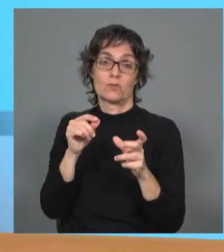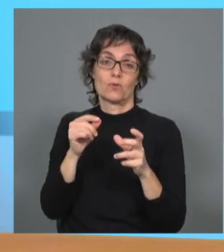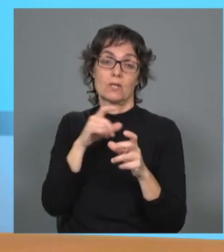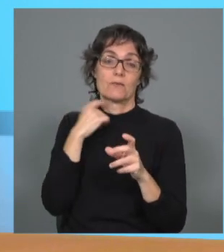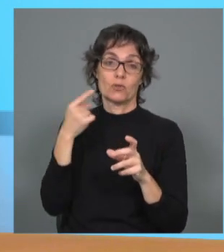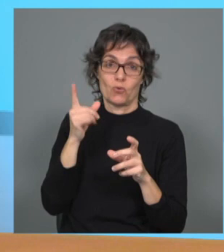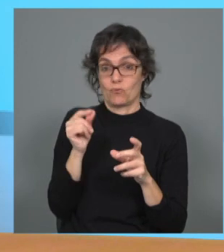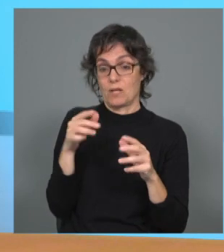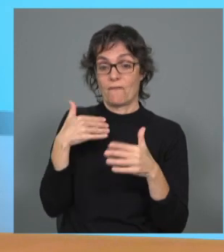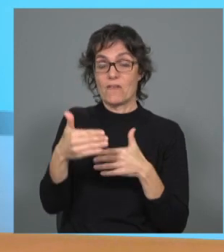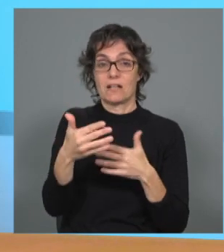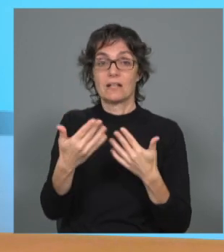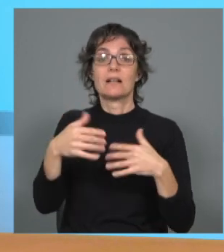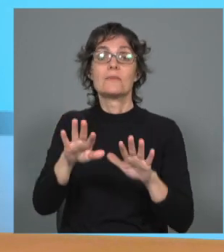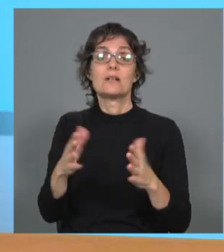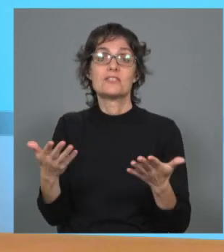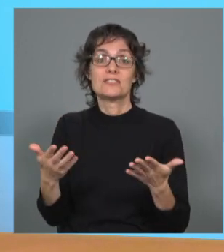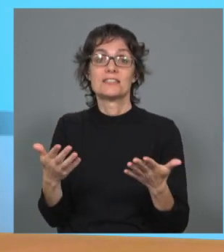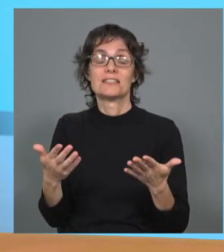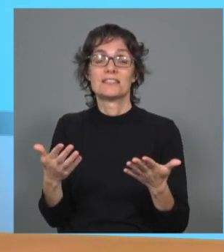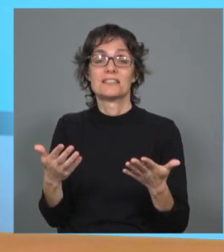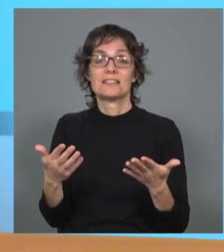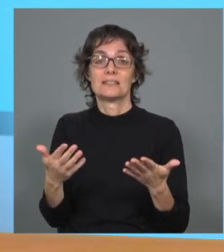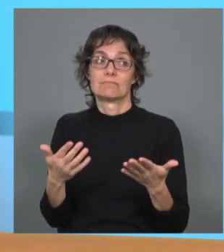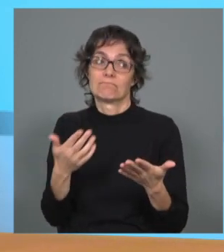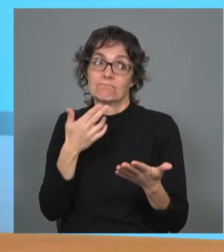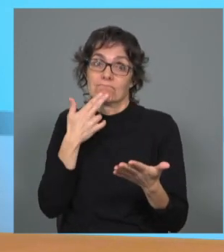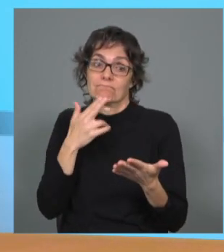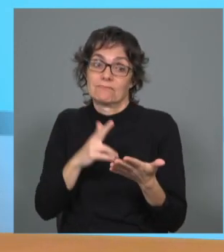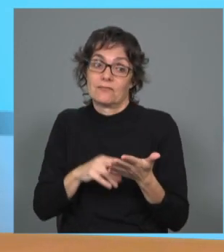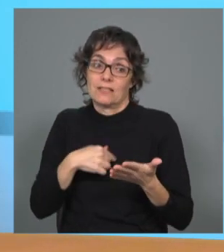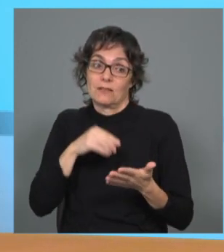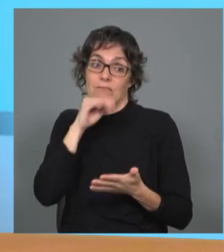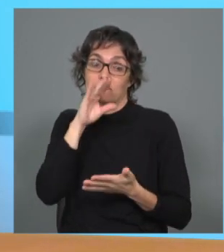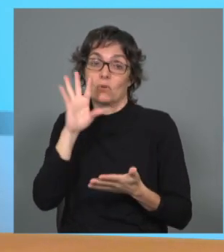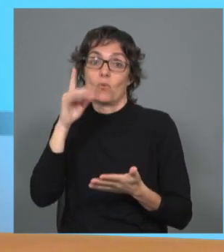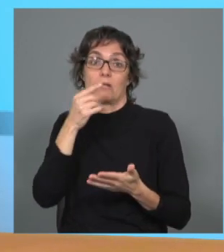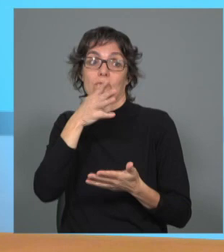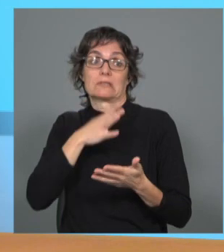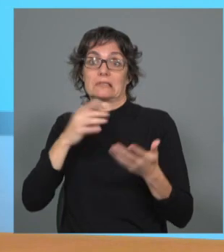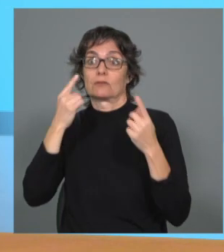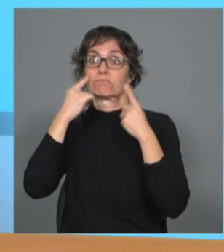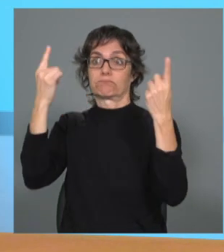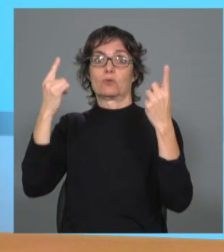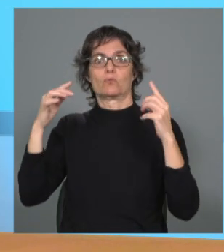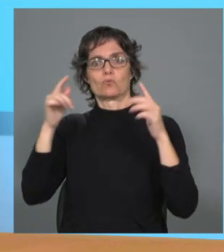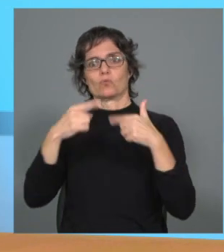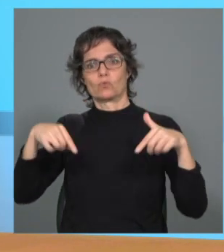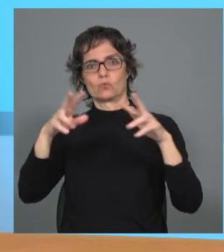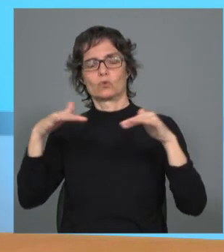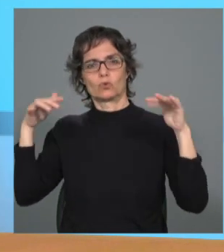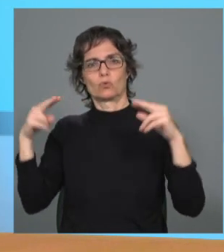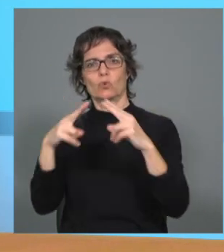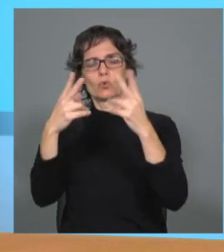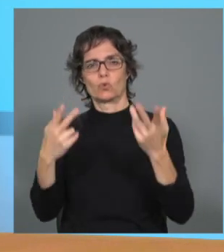também é verdade, e devo dizer que eu fiquei maravilhada quando foi anunciado o sínodo e achava que isto ia dar muita energia à